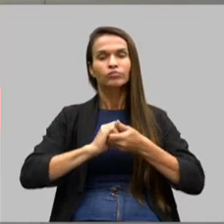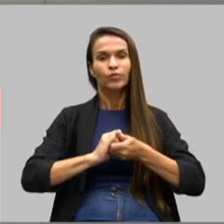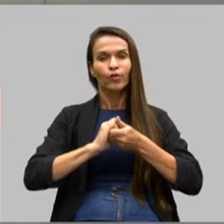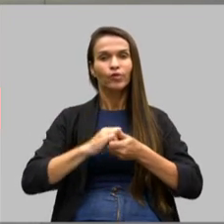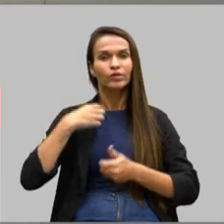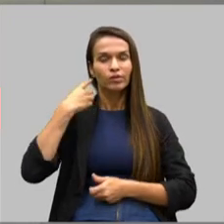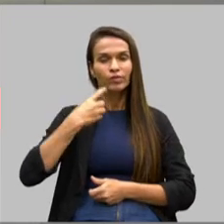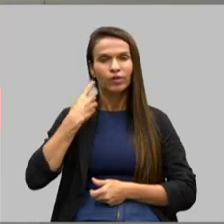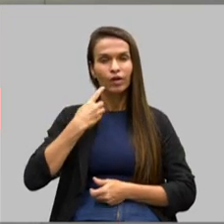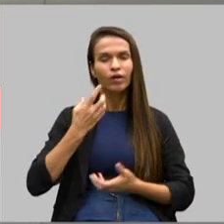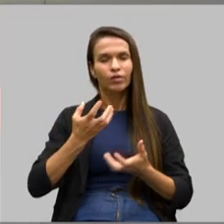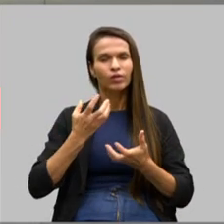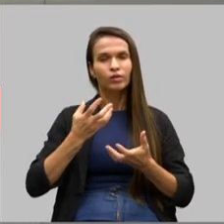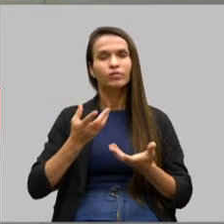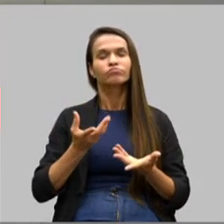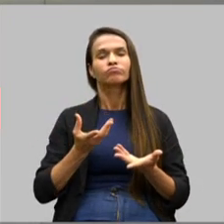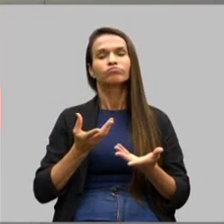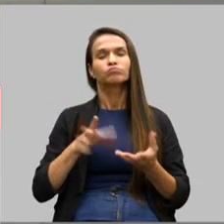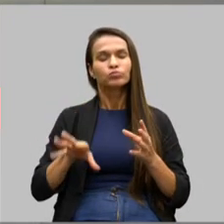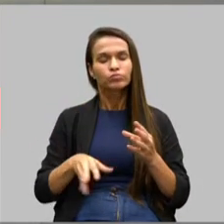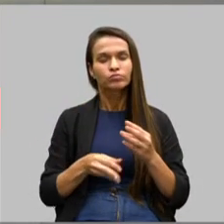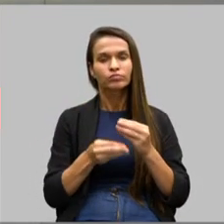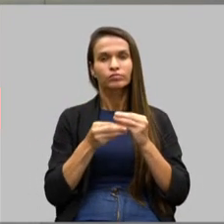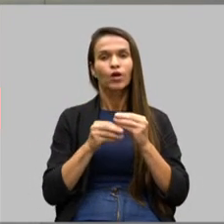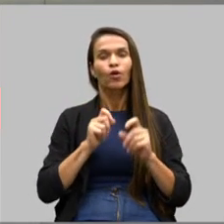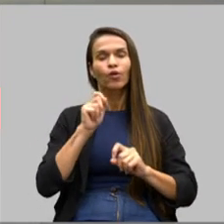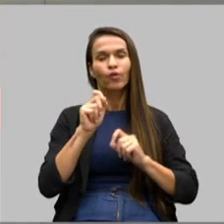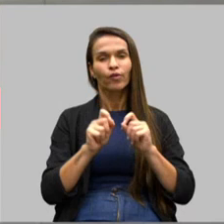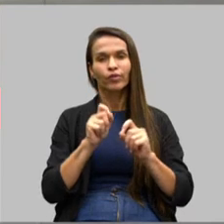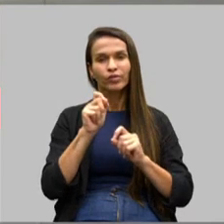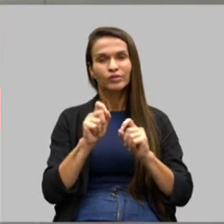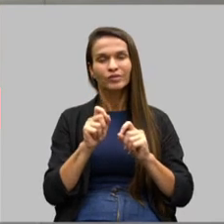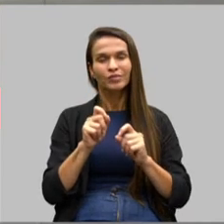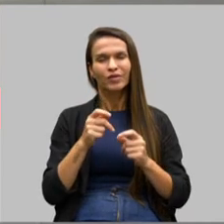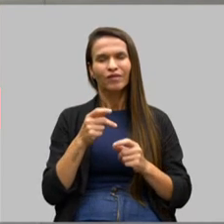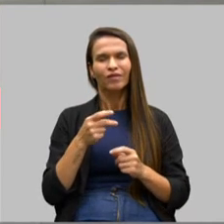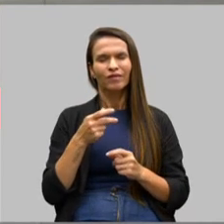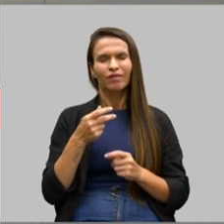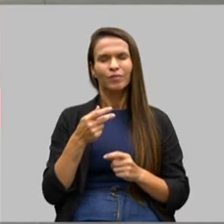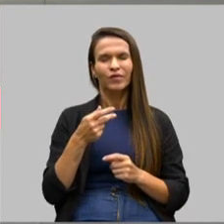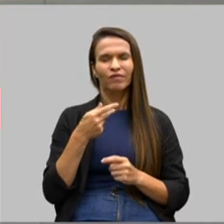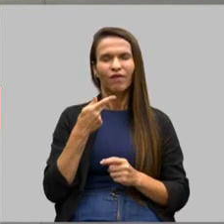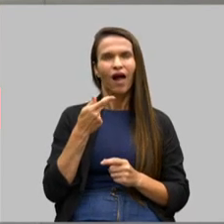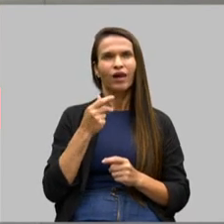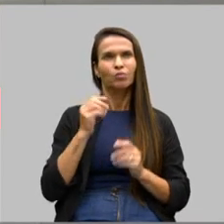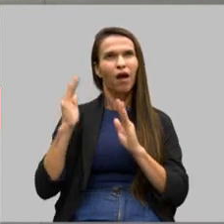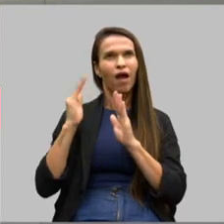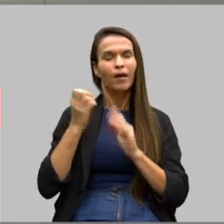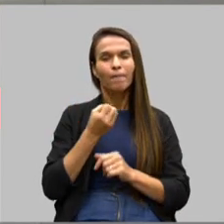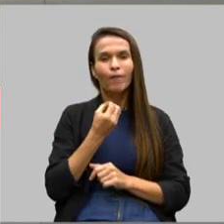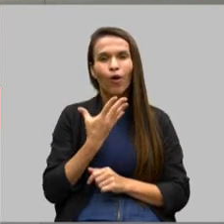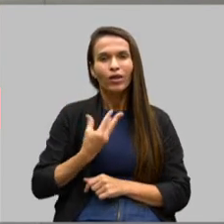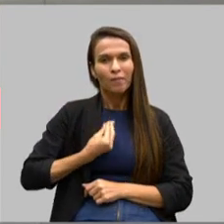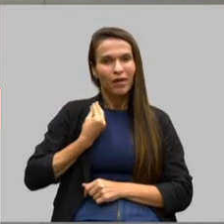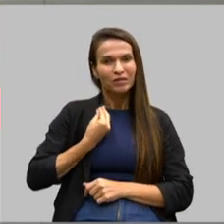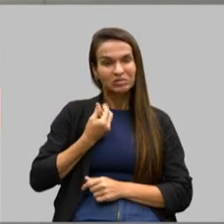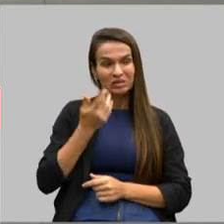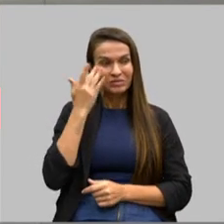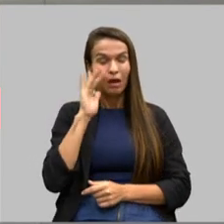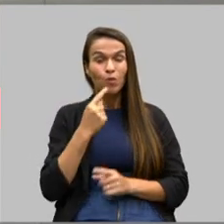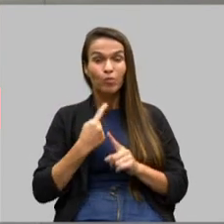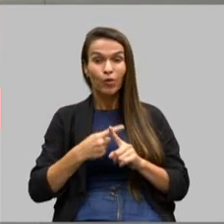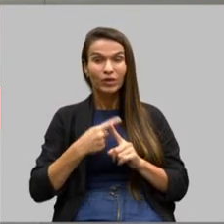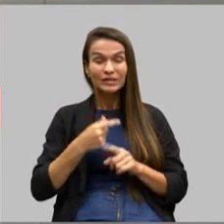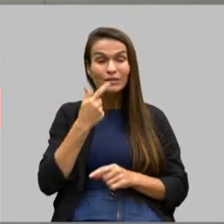menção, viu, deputado, que o senhor me remete a uma época boa da minha vida. Você não vai nem saber por quê, mas seu pai